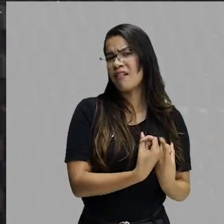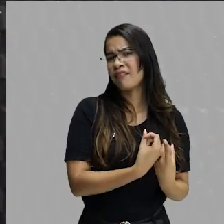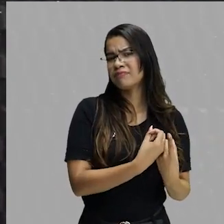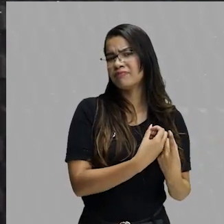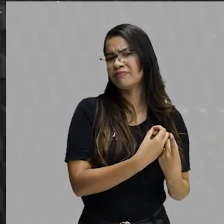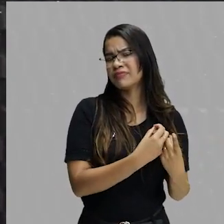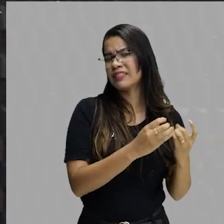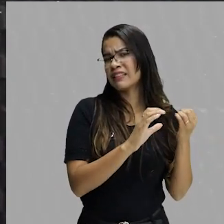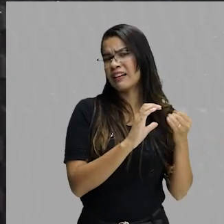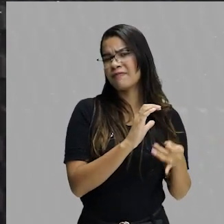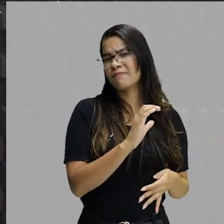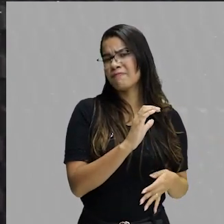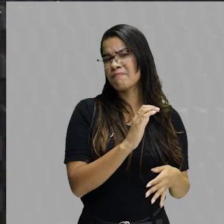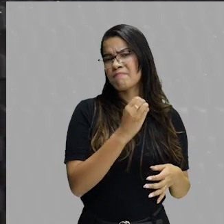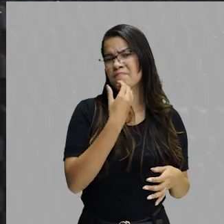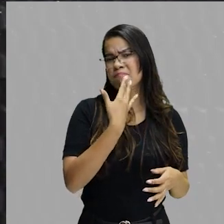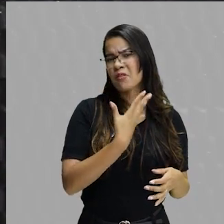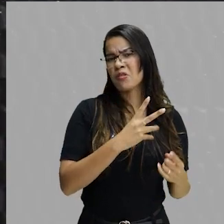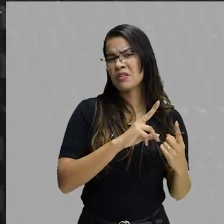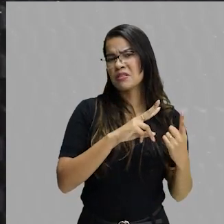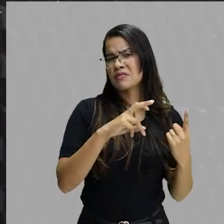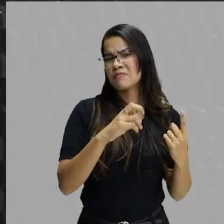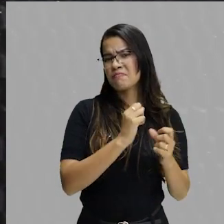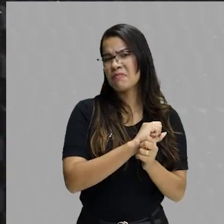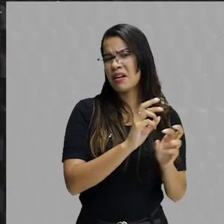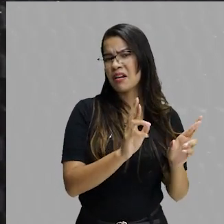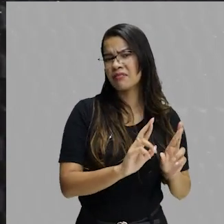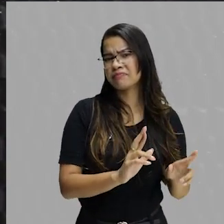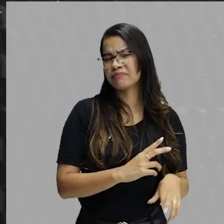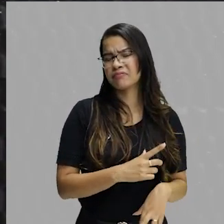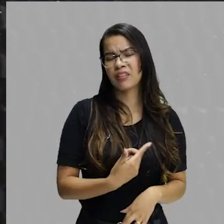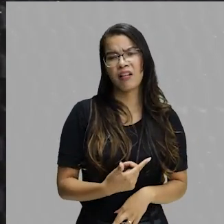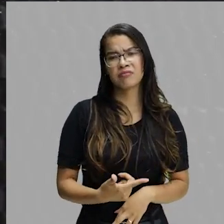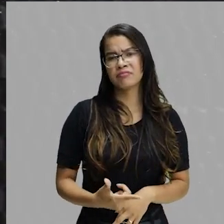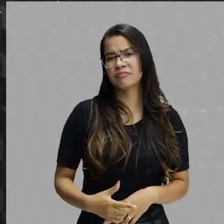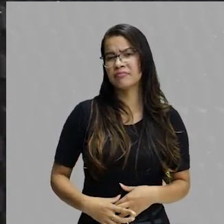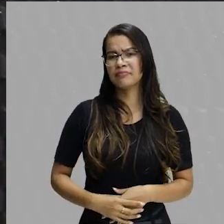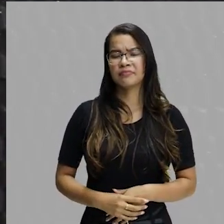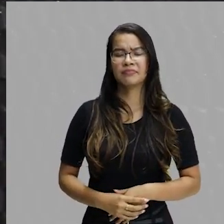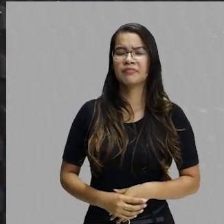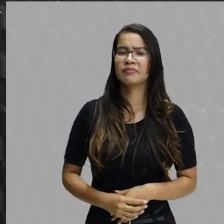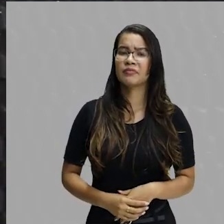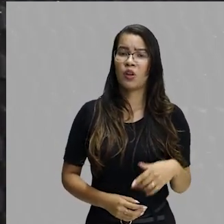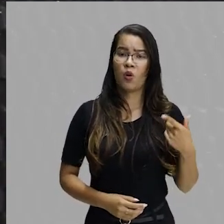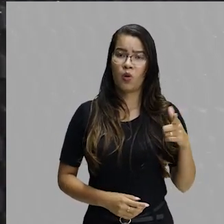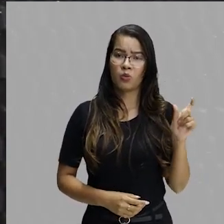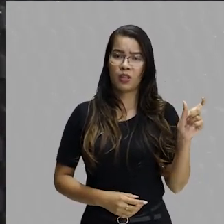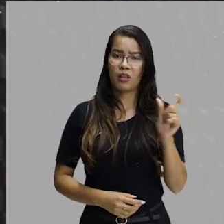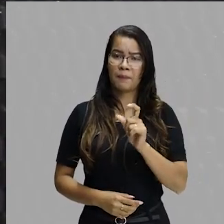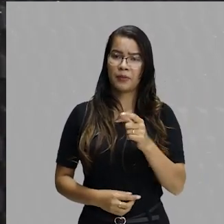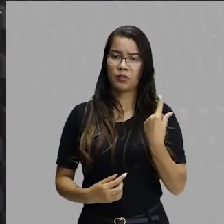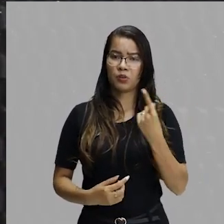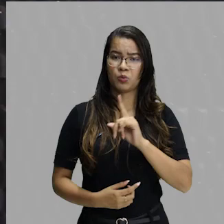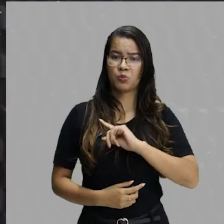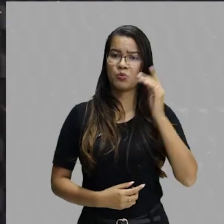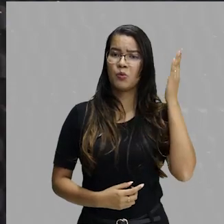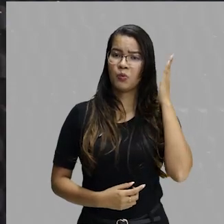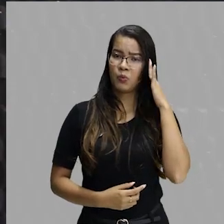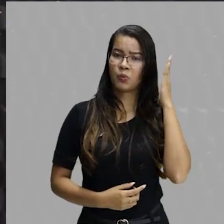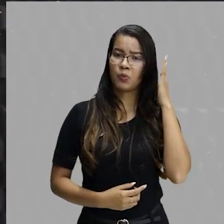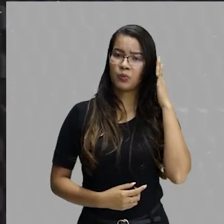expectativa. Um outro elemento também que nos ajuda a entender é justamente o fato de você